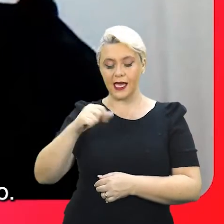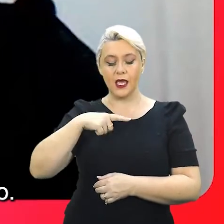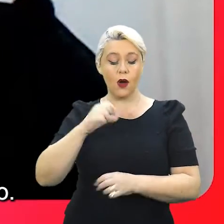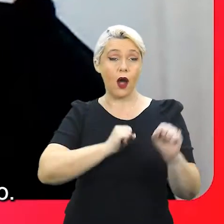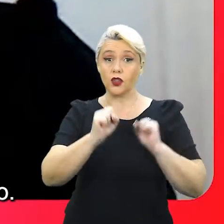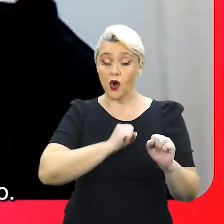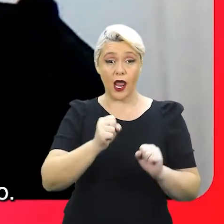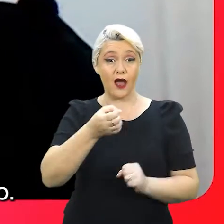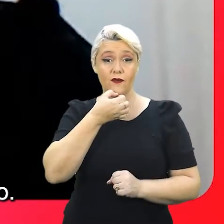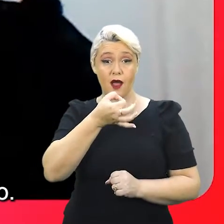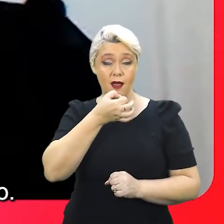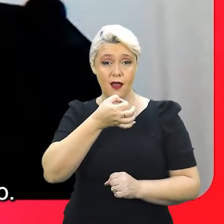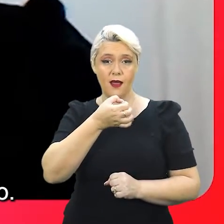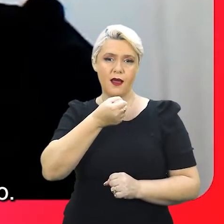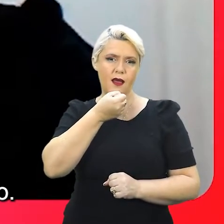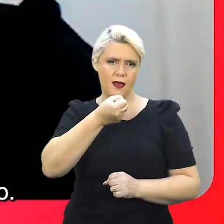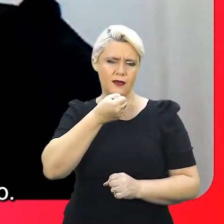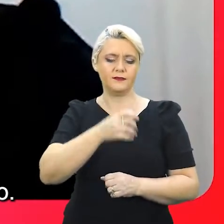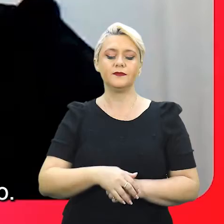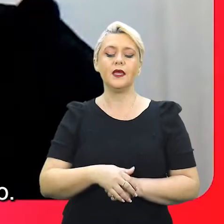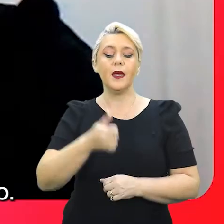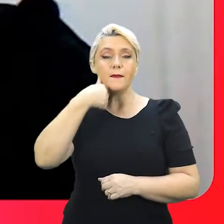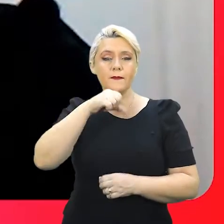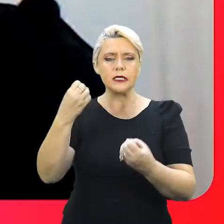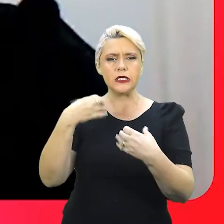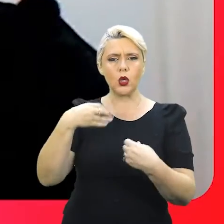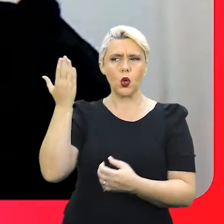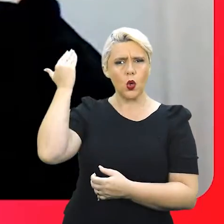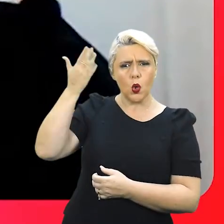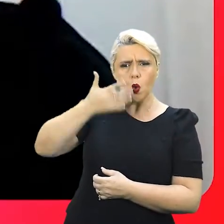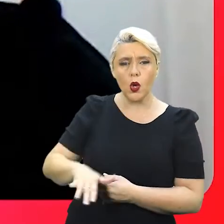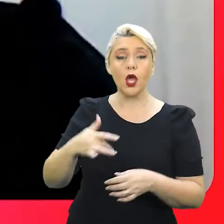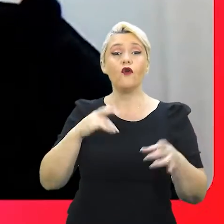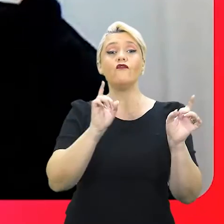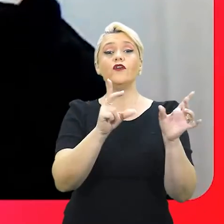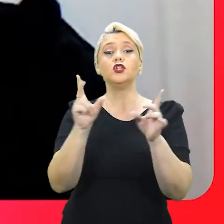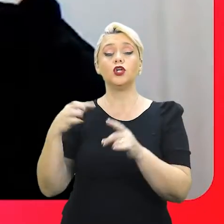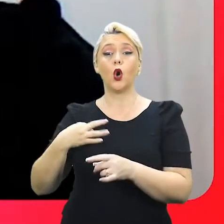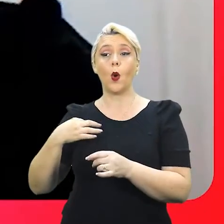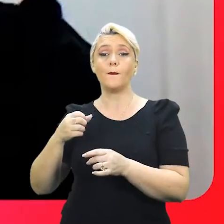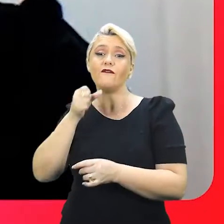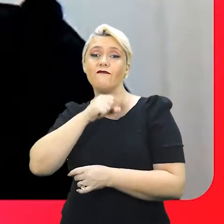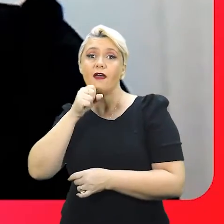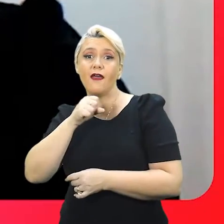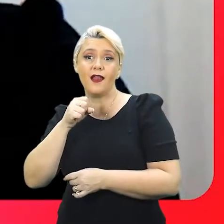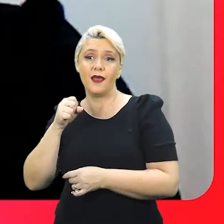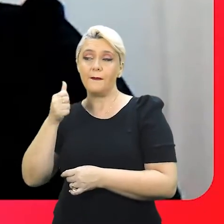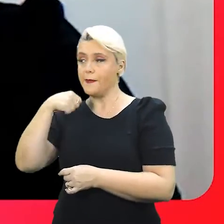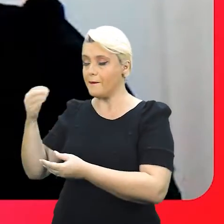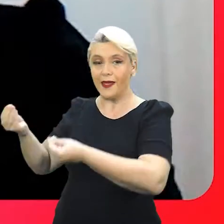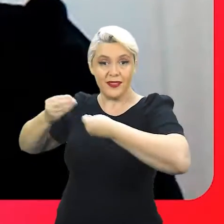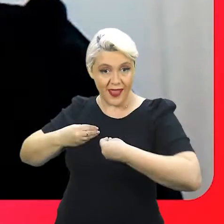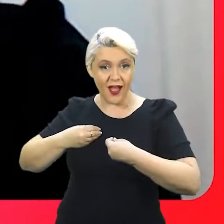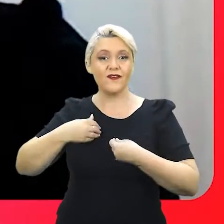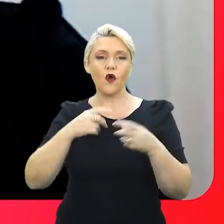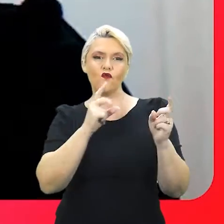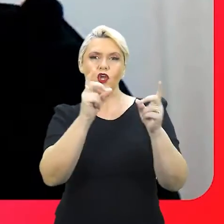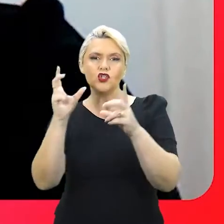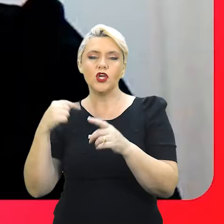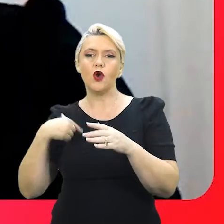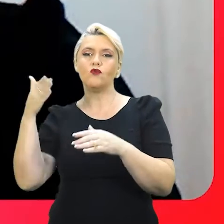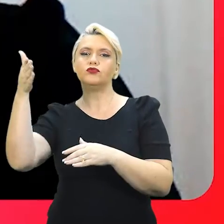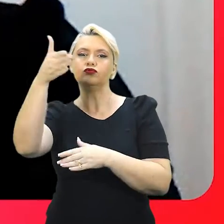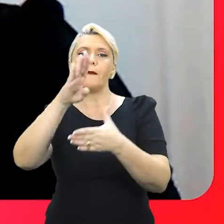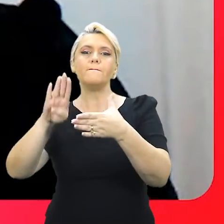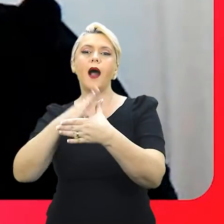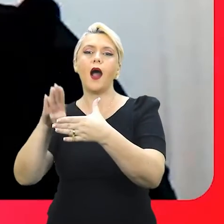Aham. trabalhava, porque mamãe já me ensinou desde menino. Eu vendia roupa velha, roupa antiga que a mamãe me dava. Eu ia para as